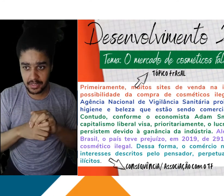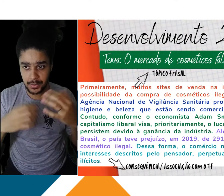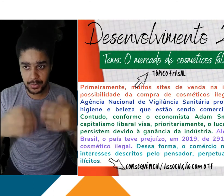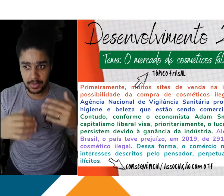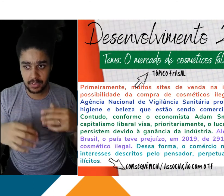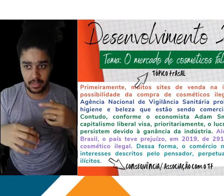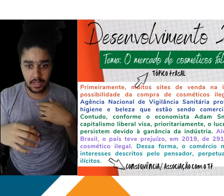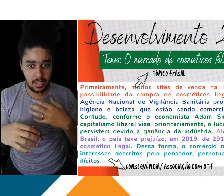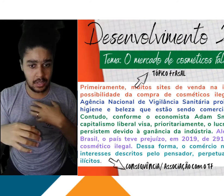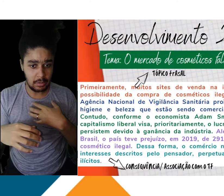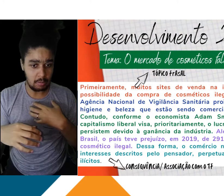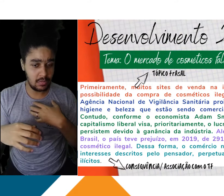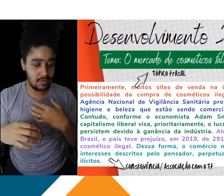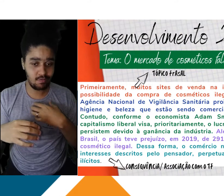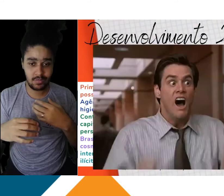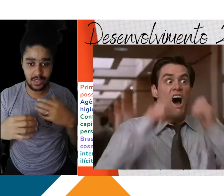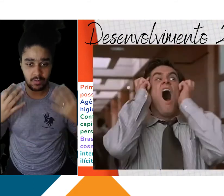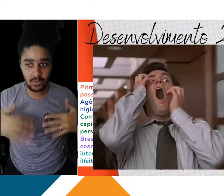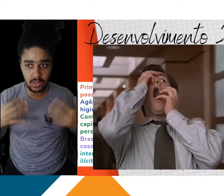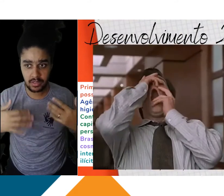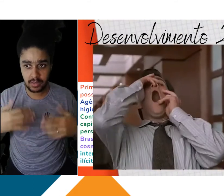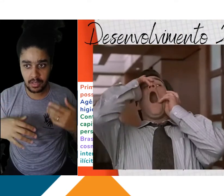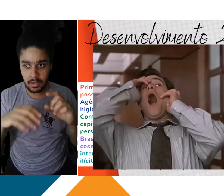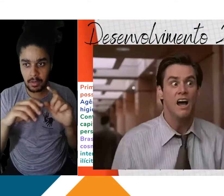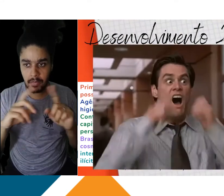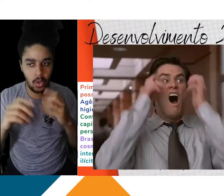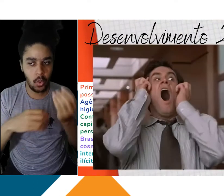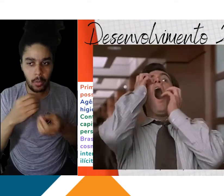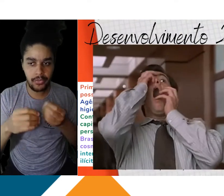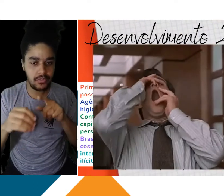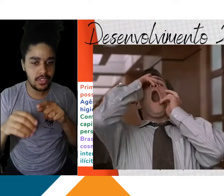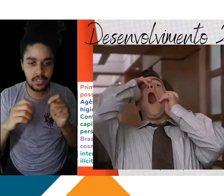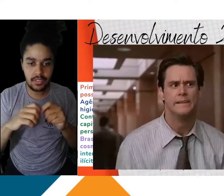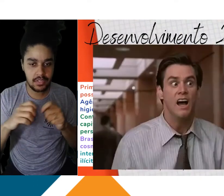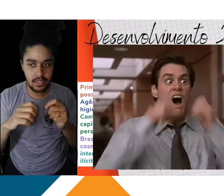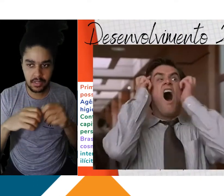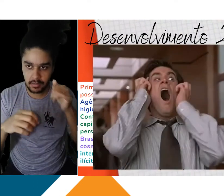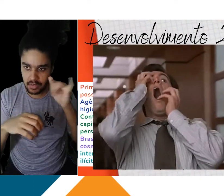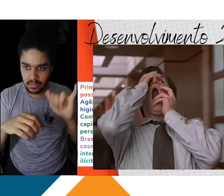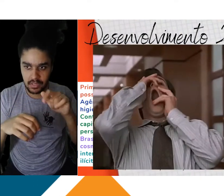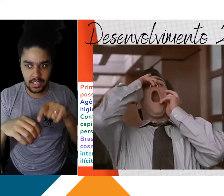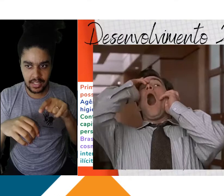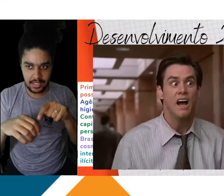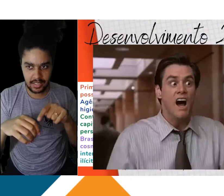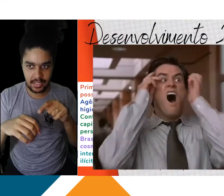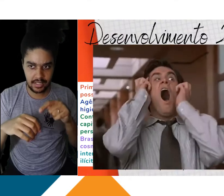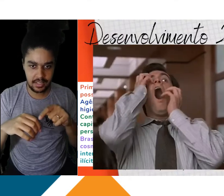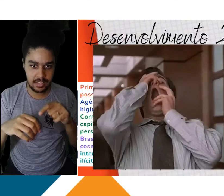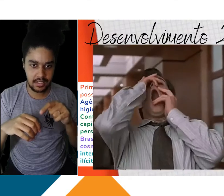né, já que é gravíssimo, você fica com aquela sensação assim de repulsa, de desespero, como é que você faria para